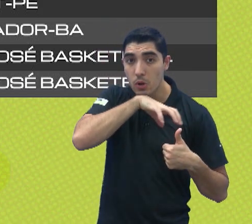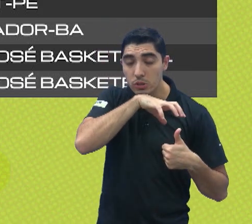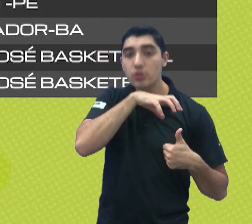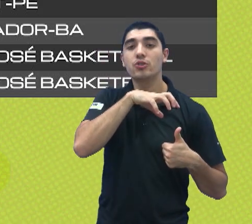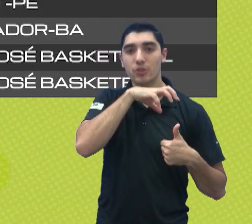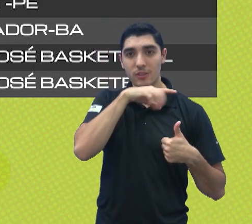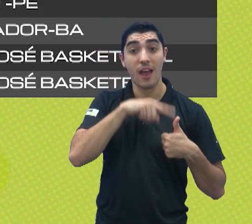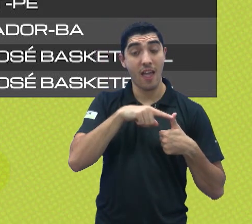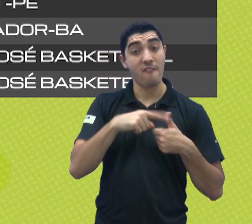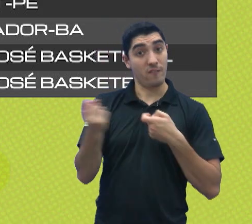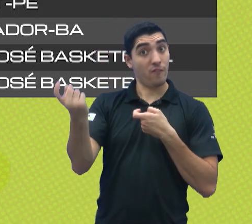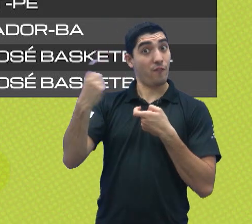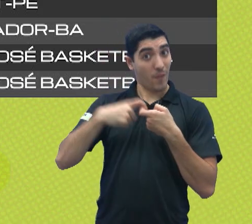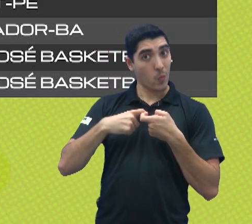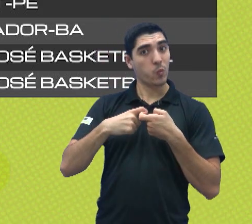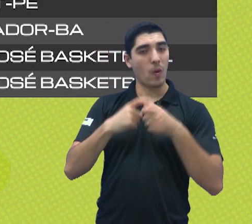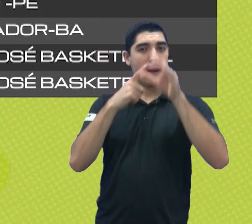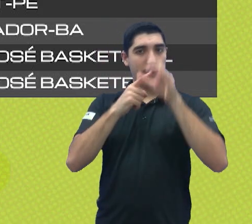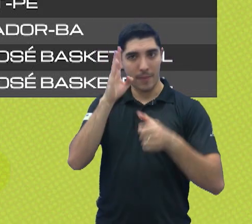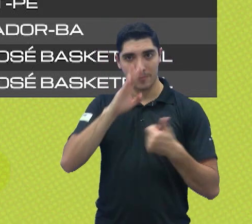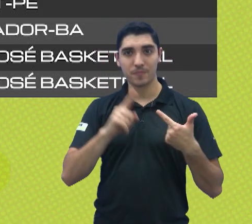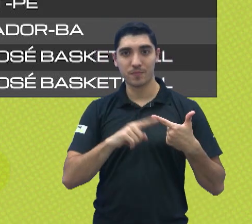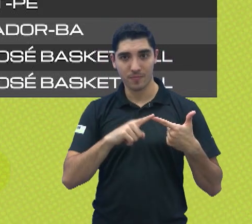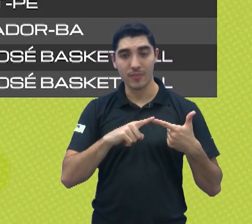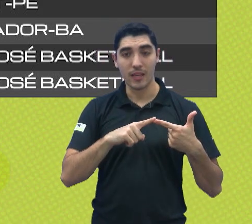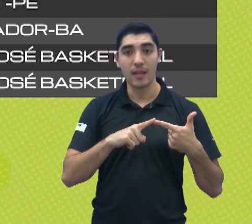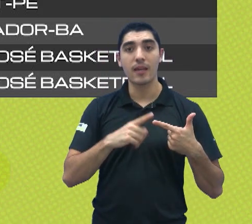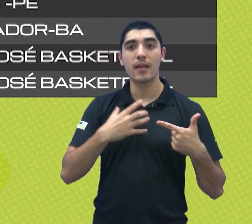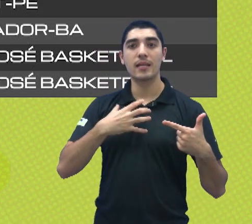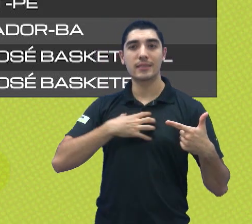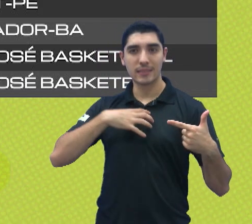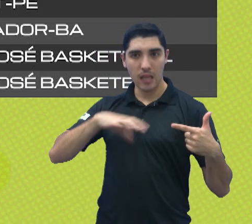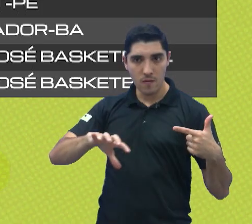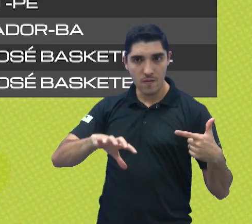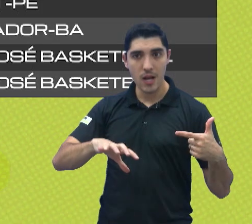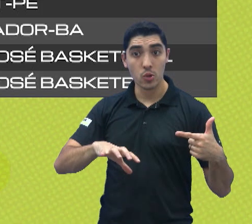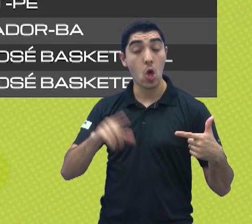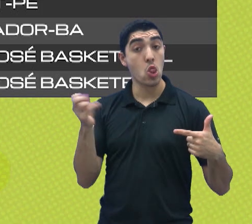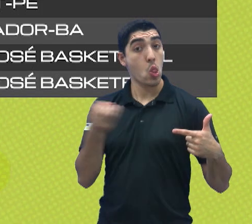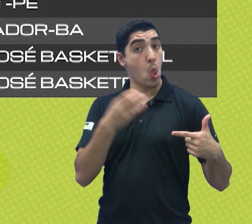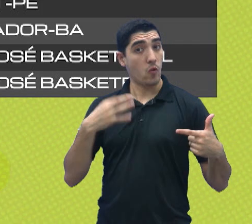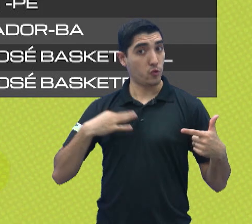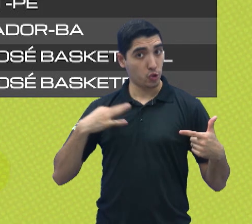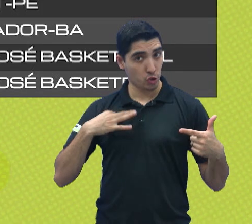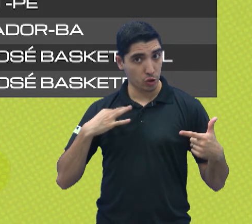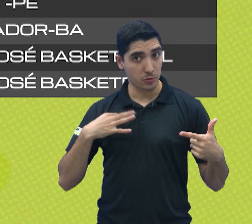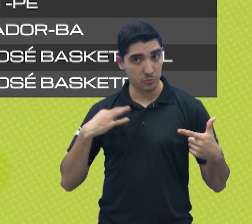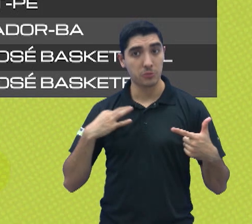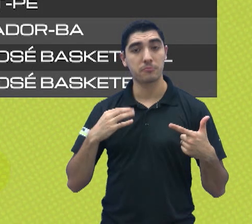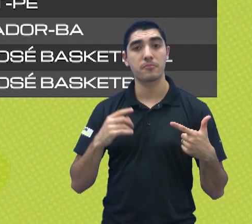volta a disputar a LBF. O Salvador, que é uma novidade nesta competição,